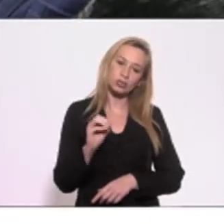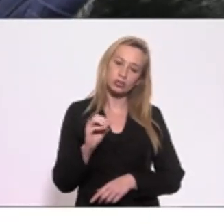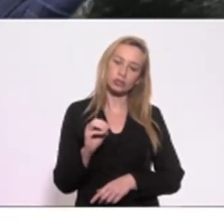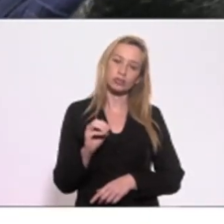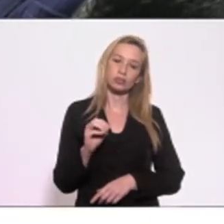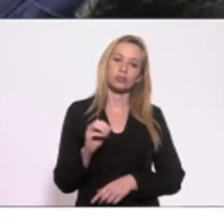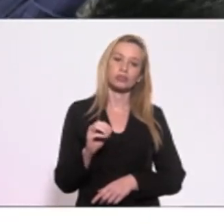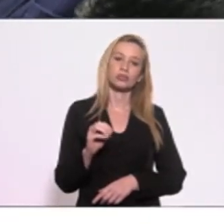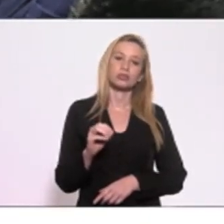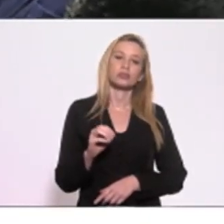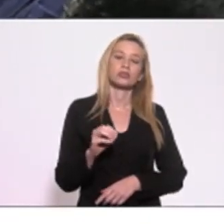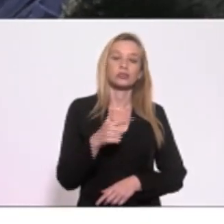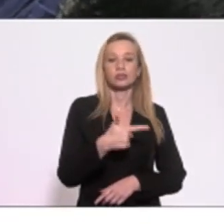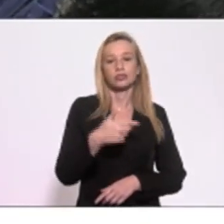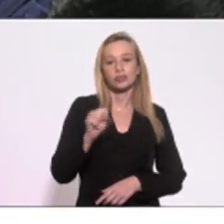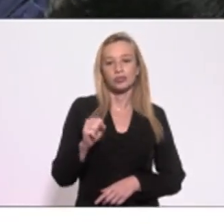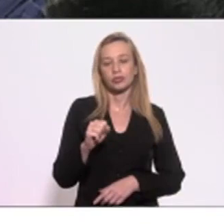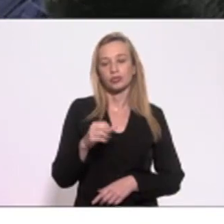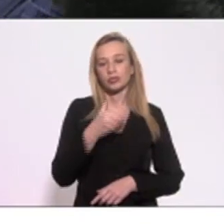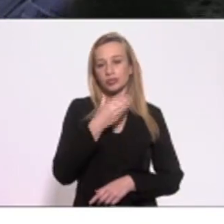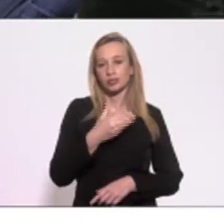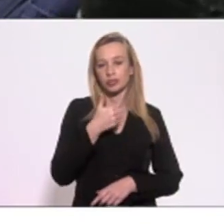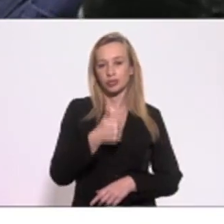2011, através do decreto